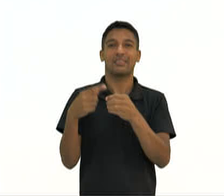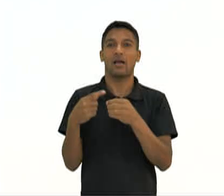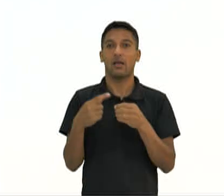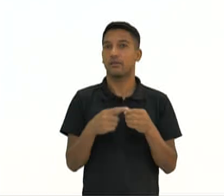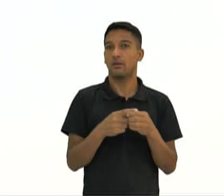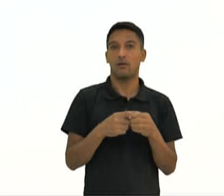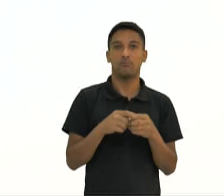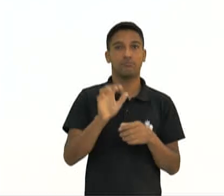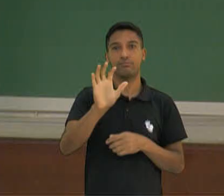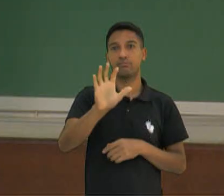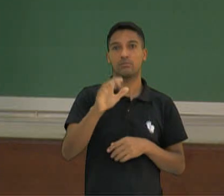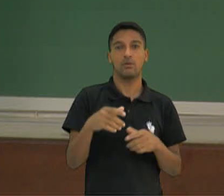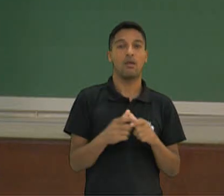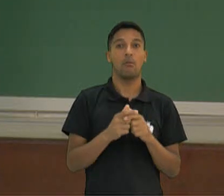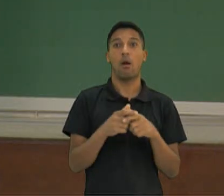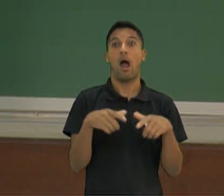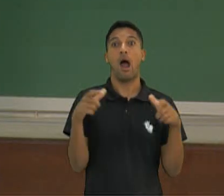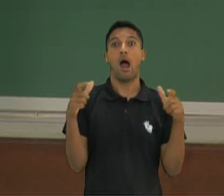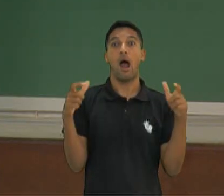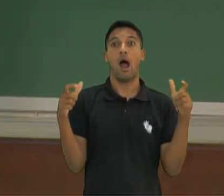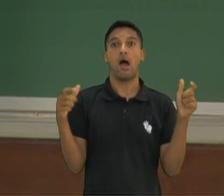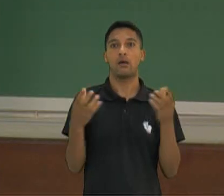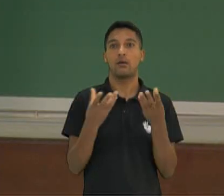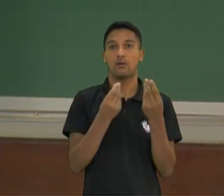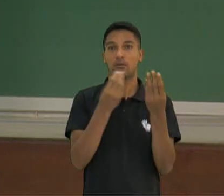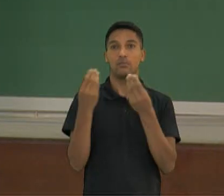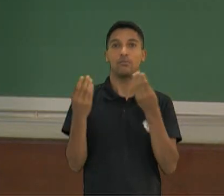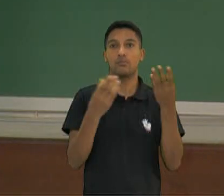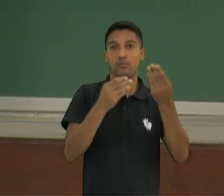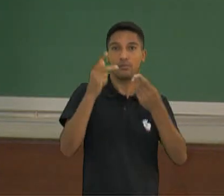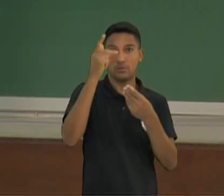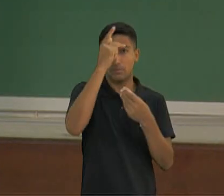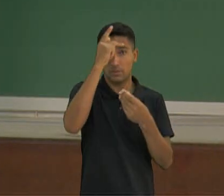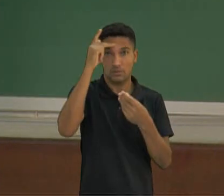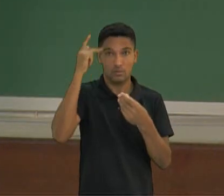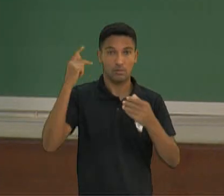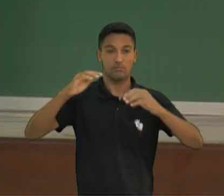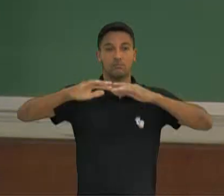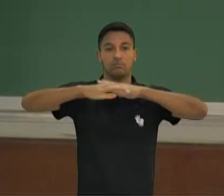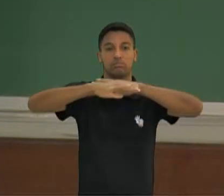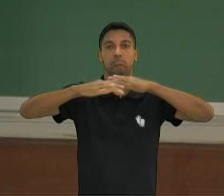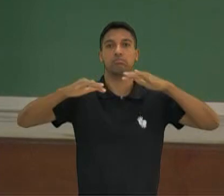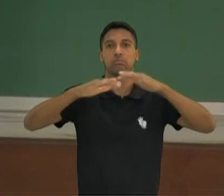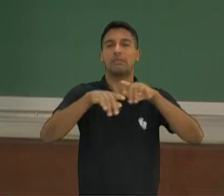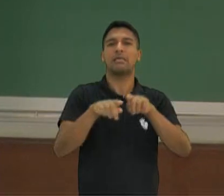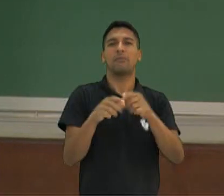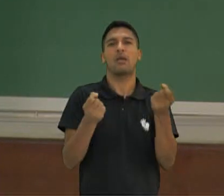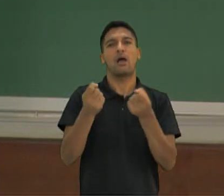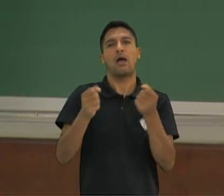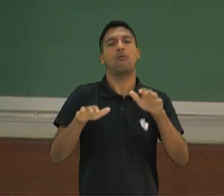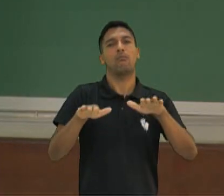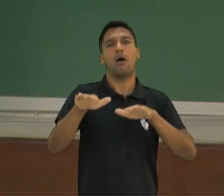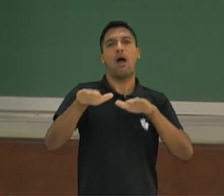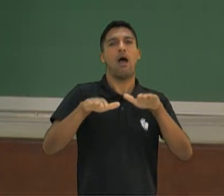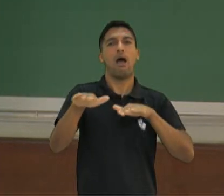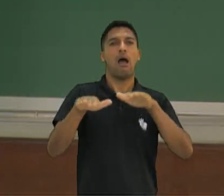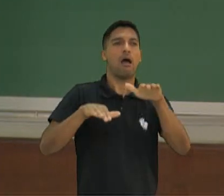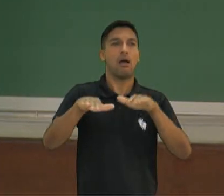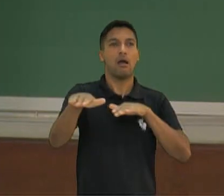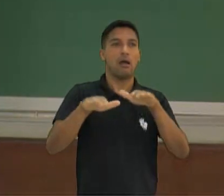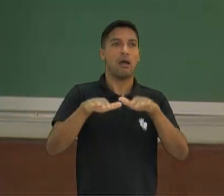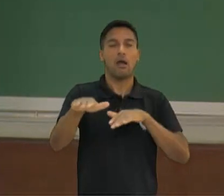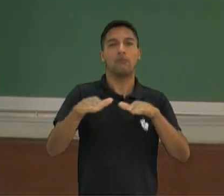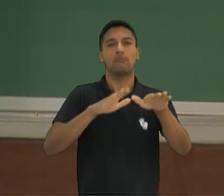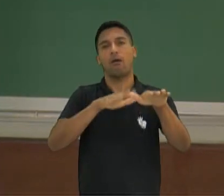retificação, ou a concentração de pessoas, o que gera produção de lixo, trânsito, um aumento gradativo da temperatura